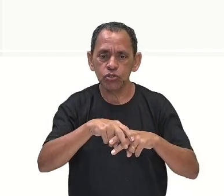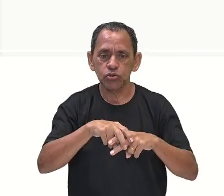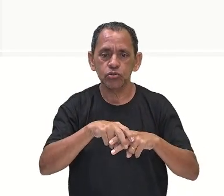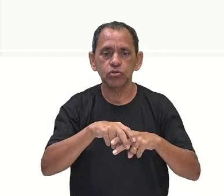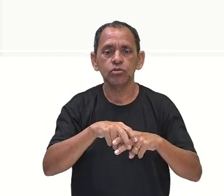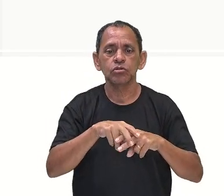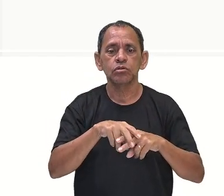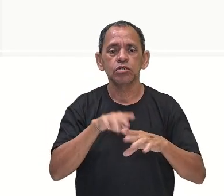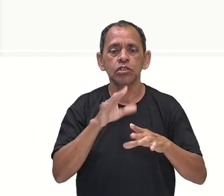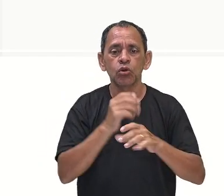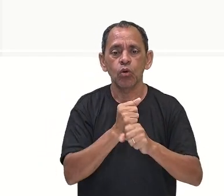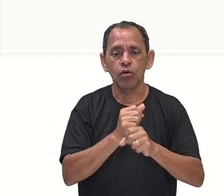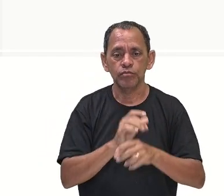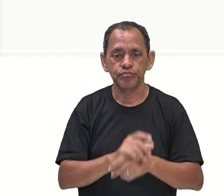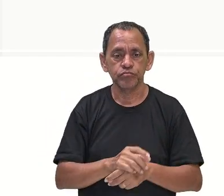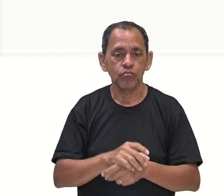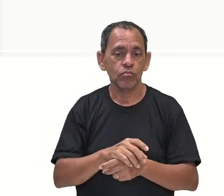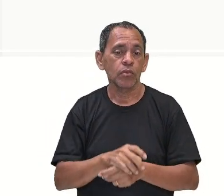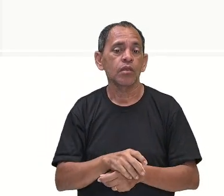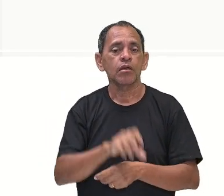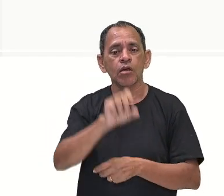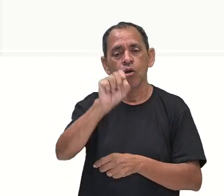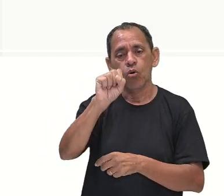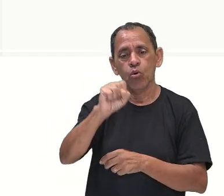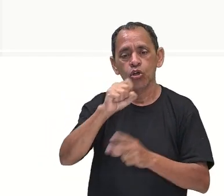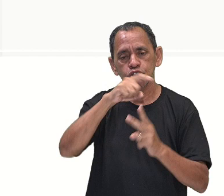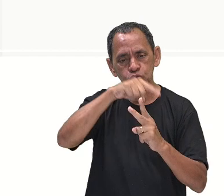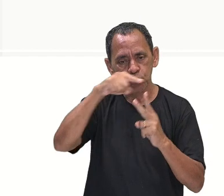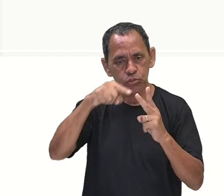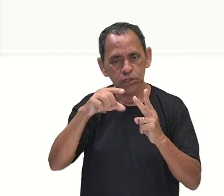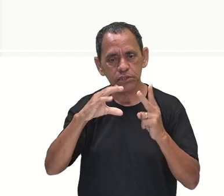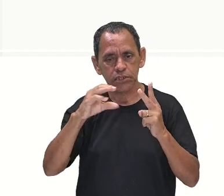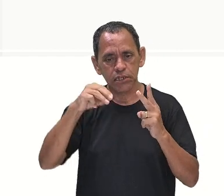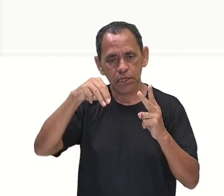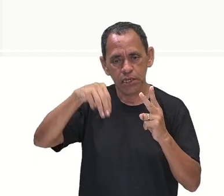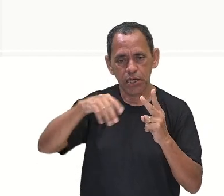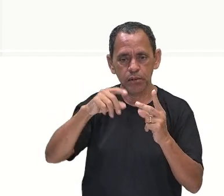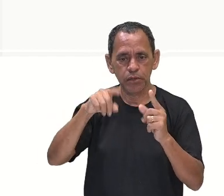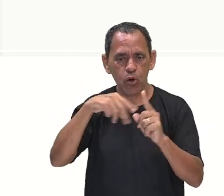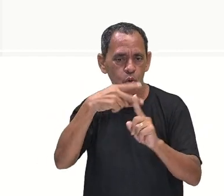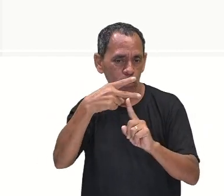8π centímetros quadrados é a soma